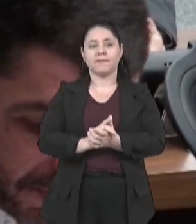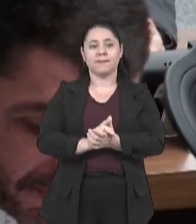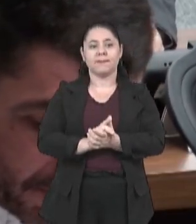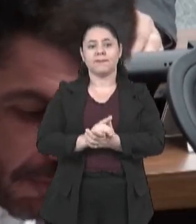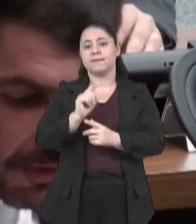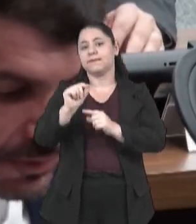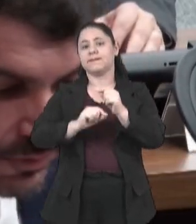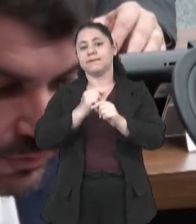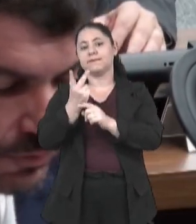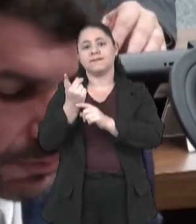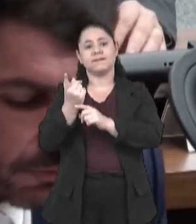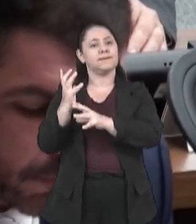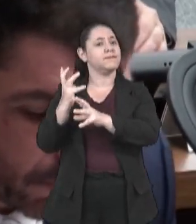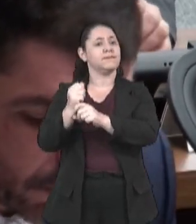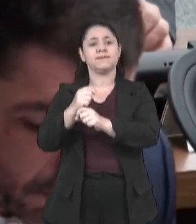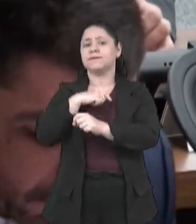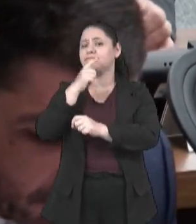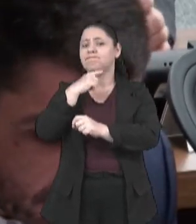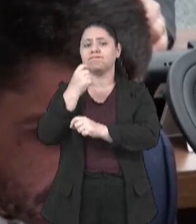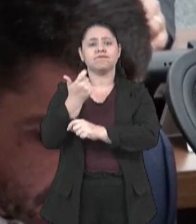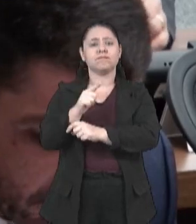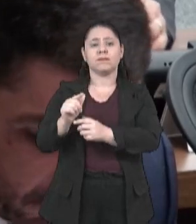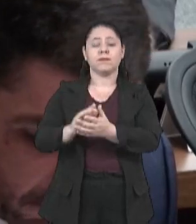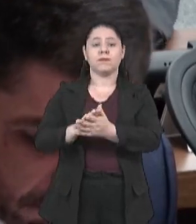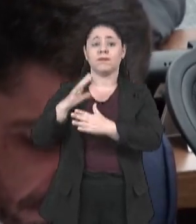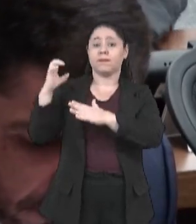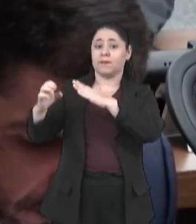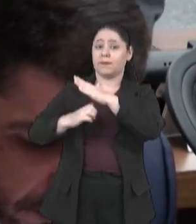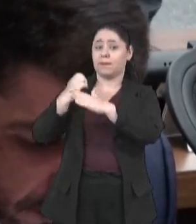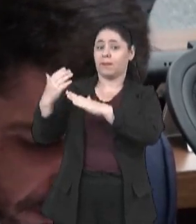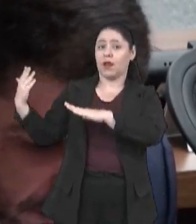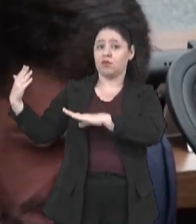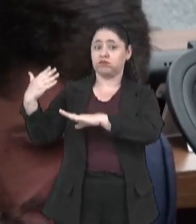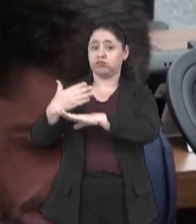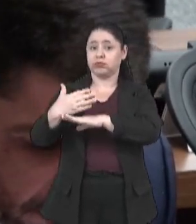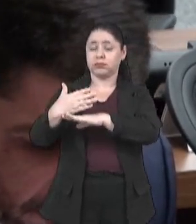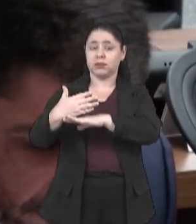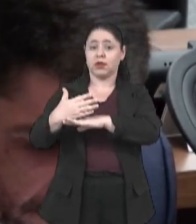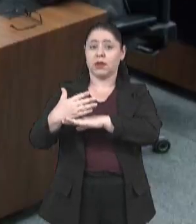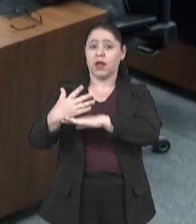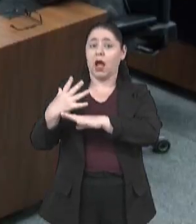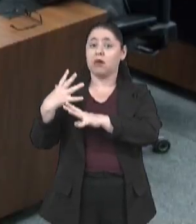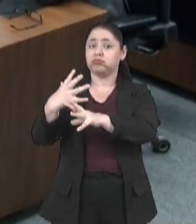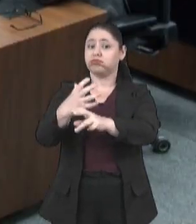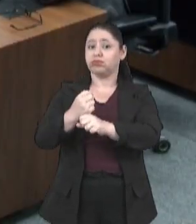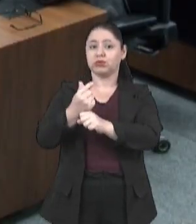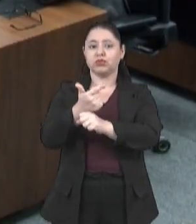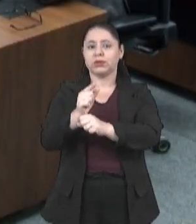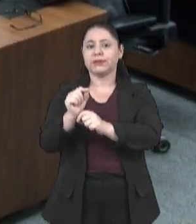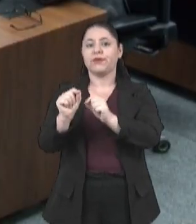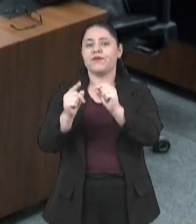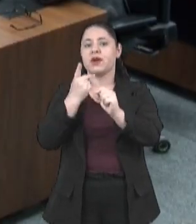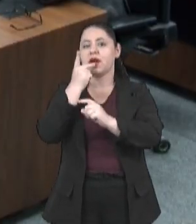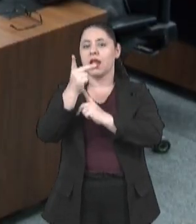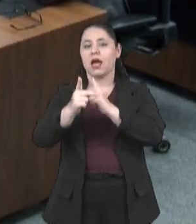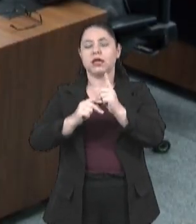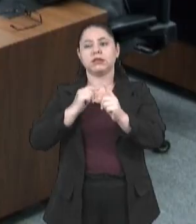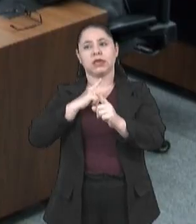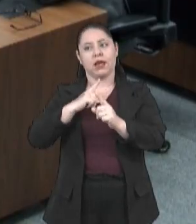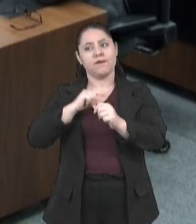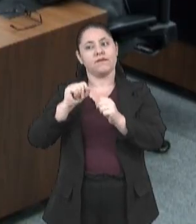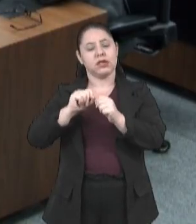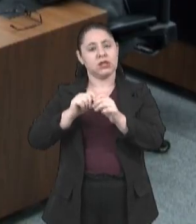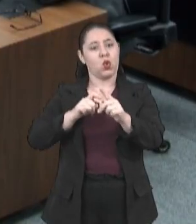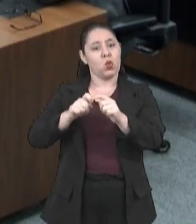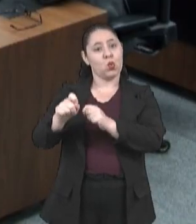de uma receita que não existe. As empresas que estão vindo para cá, essa arrecadação não existe. Não estou dizendo que pontualmente tem que